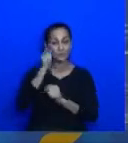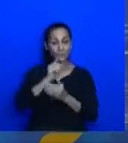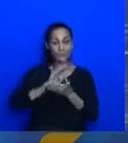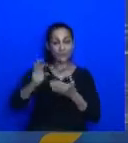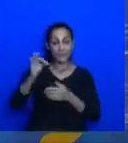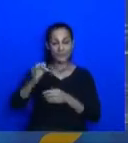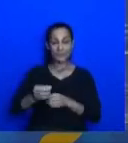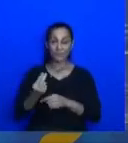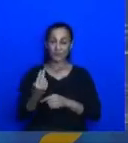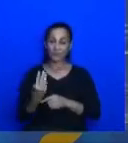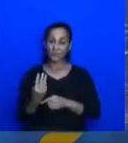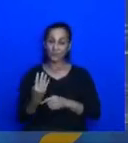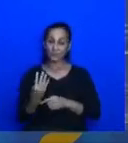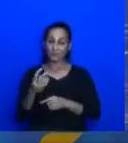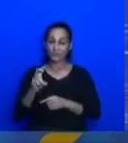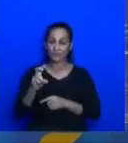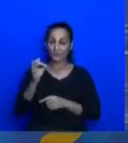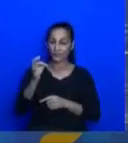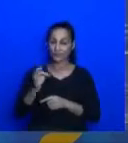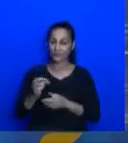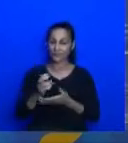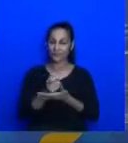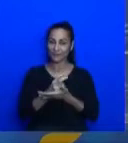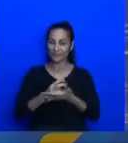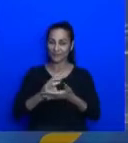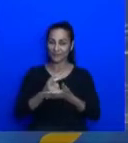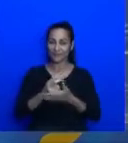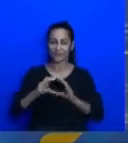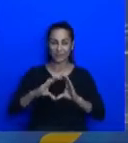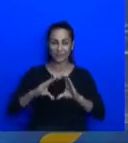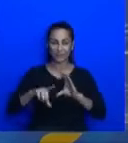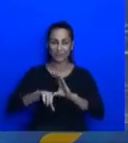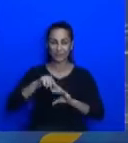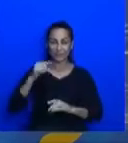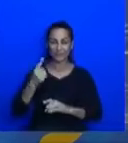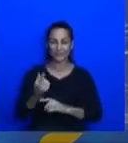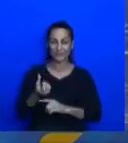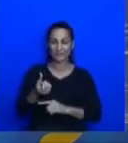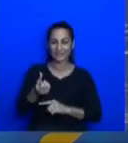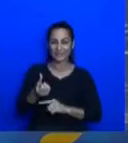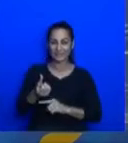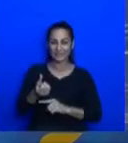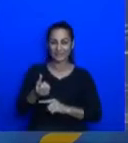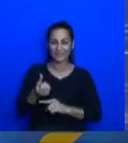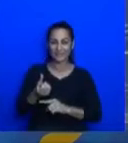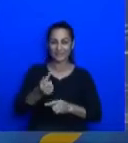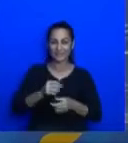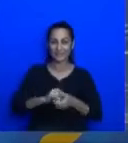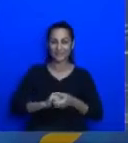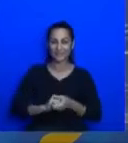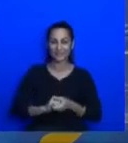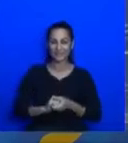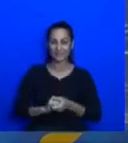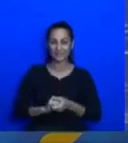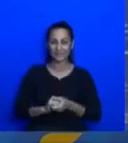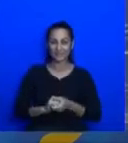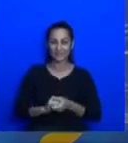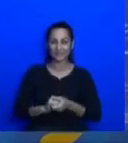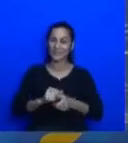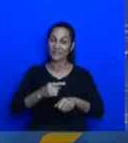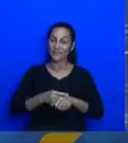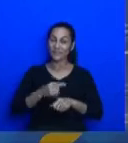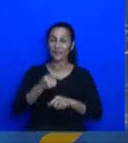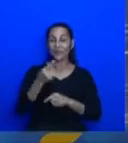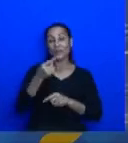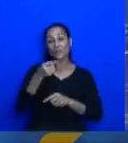prêmios acertando 2, 3, 4 ou 5 números na quina. Bola sorteada 16. Número 16. E